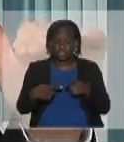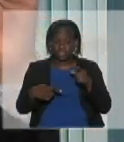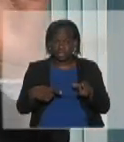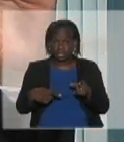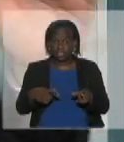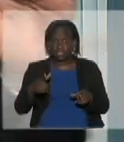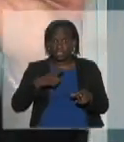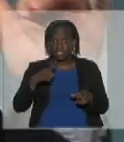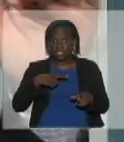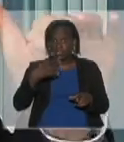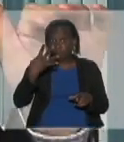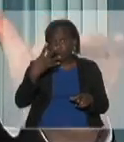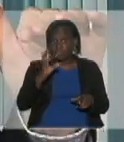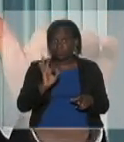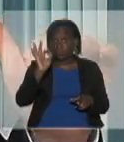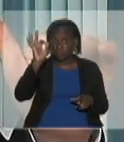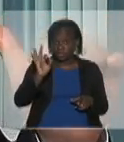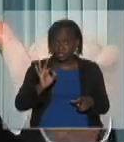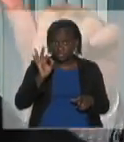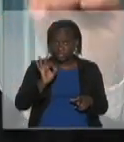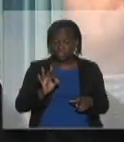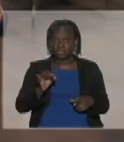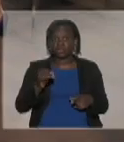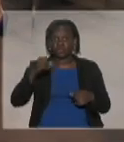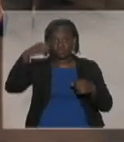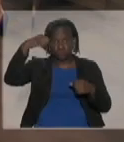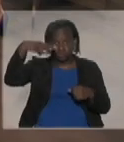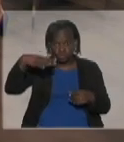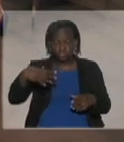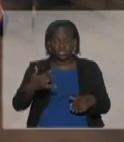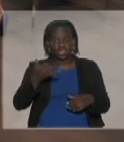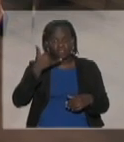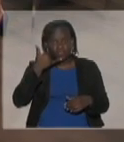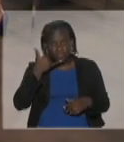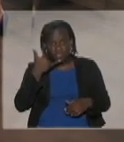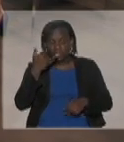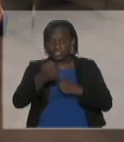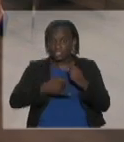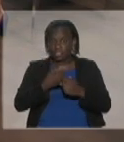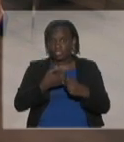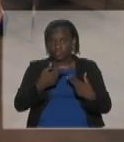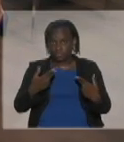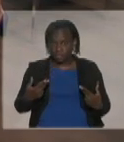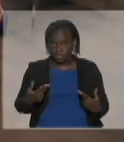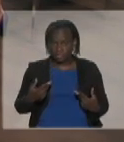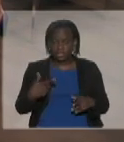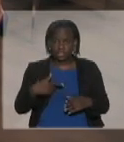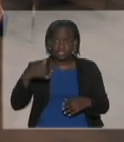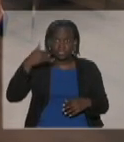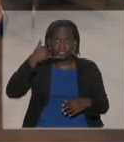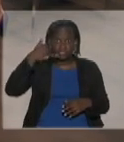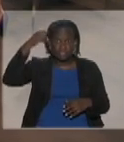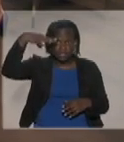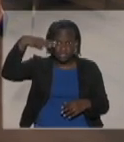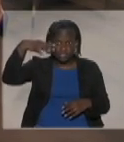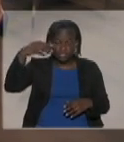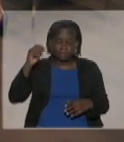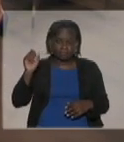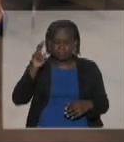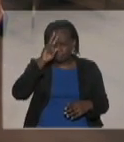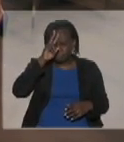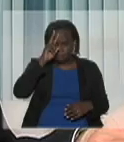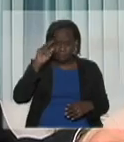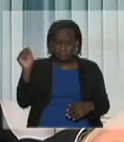incide 4% sobre energia e telecomunicação. O preço de energia foi para o céu,